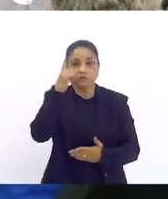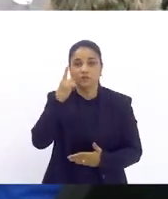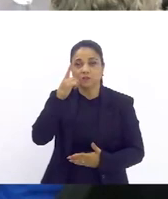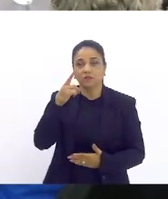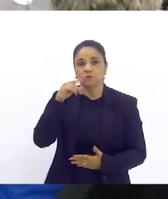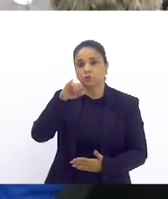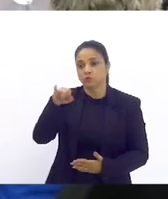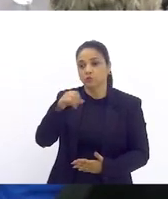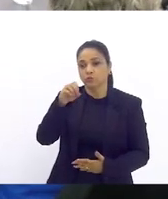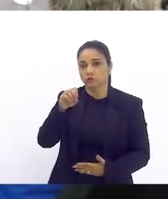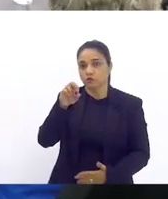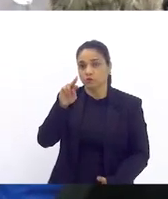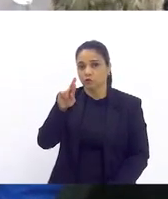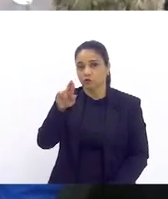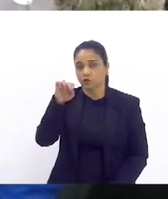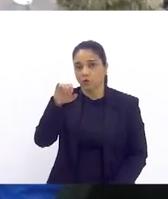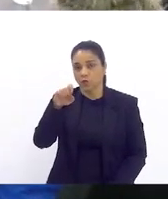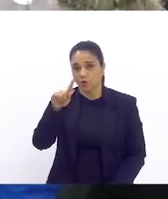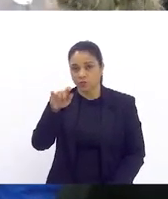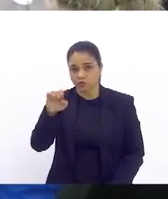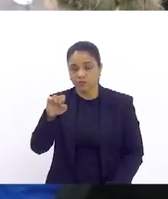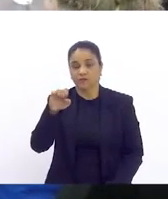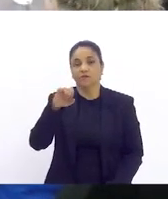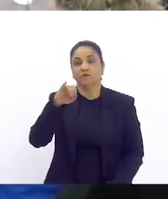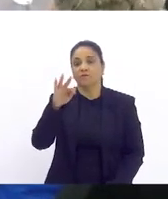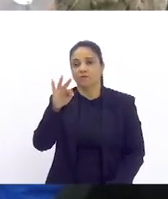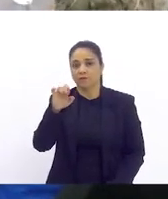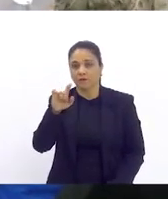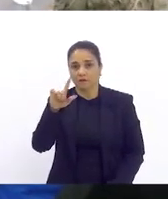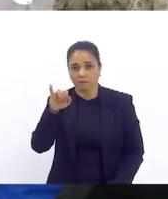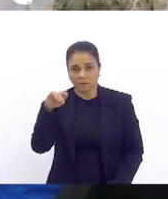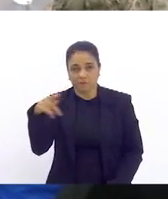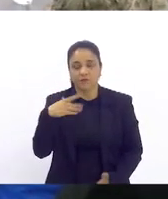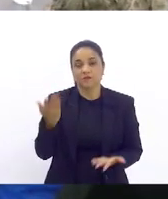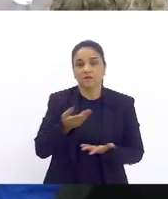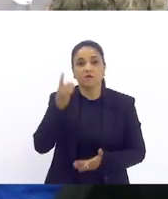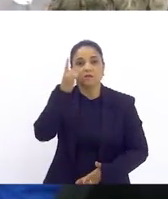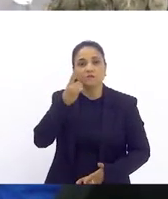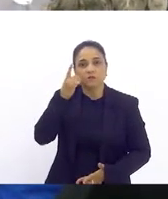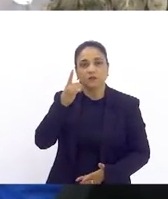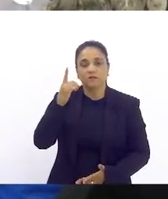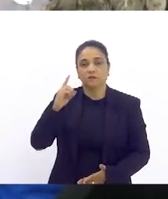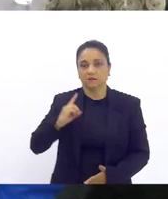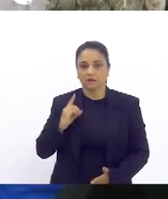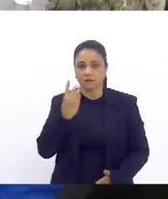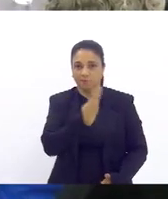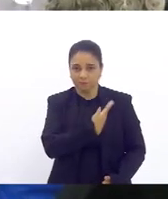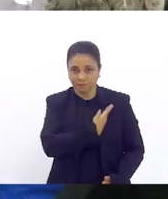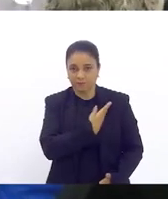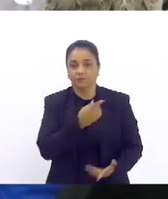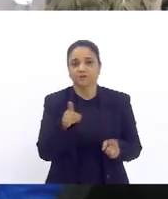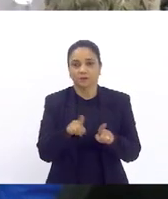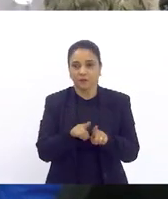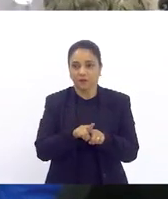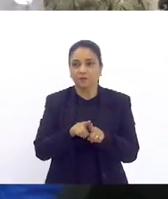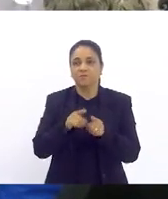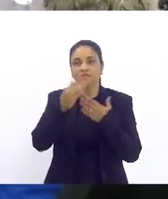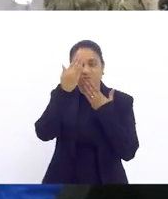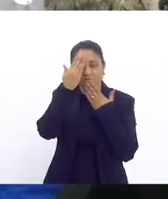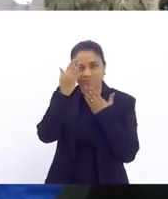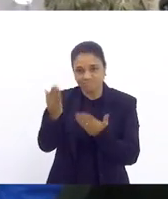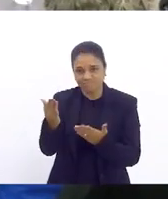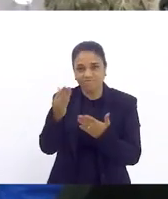deputado rafim em seguida danibal Boa tarde a todas todos e todas